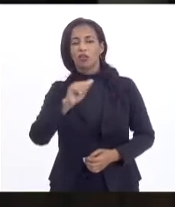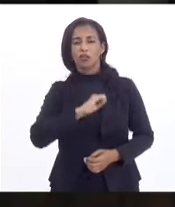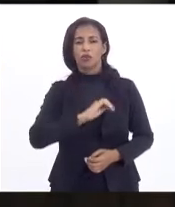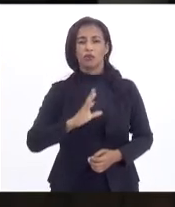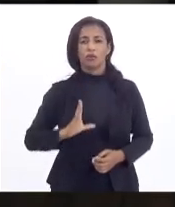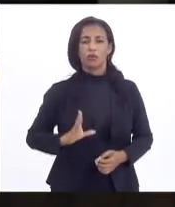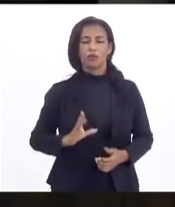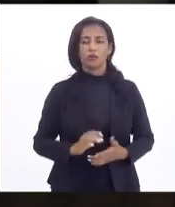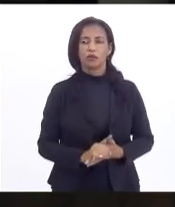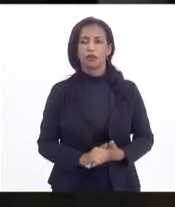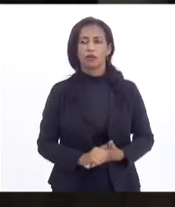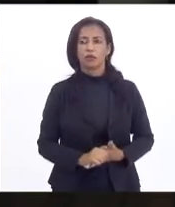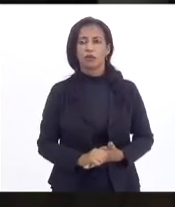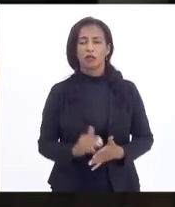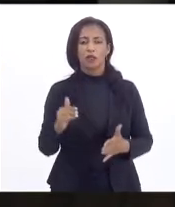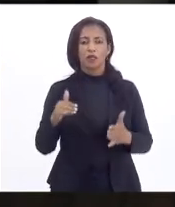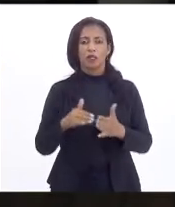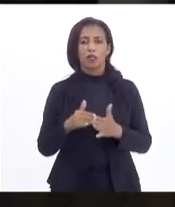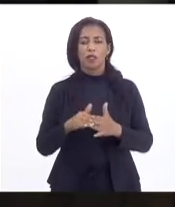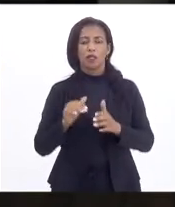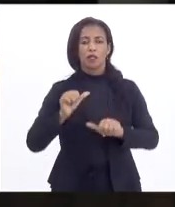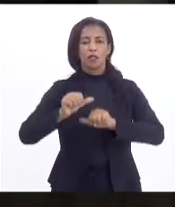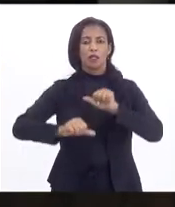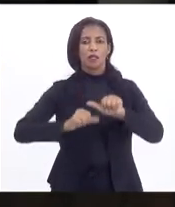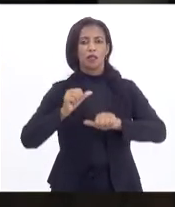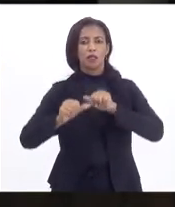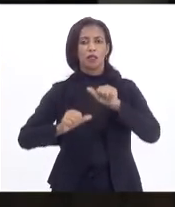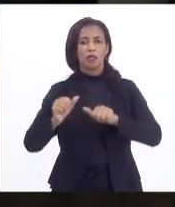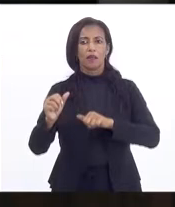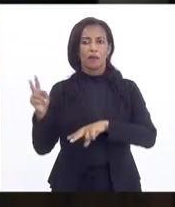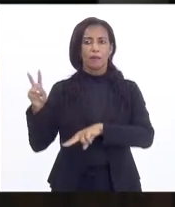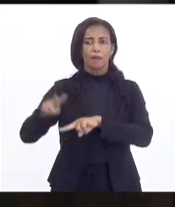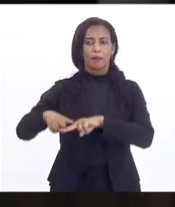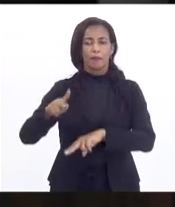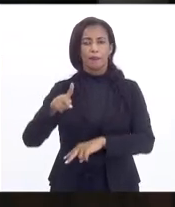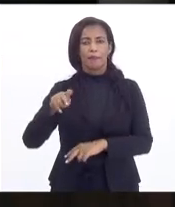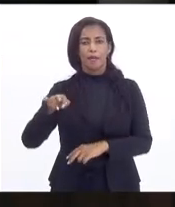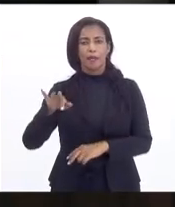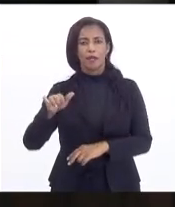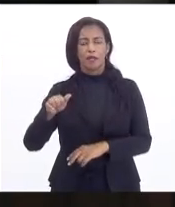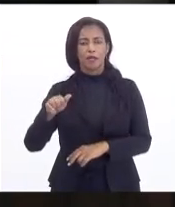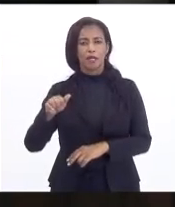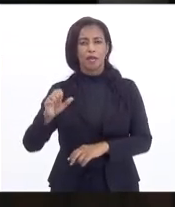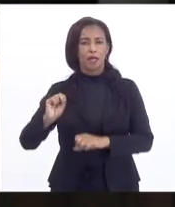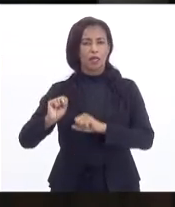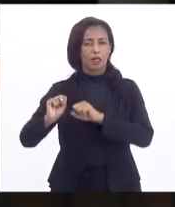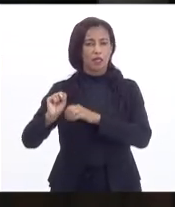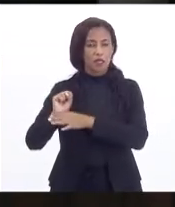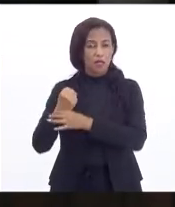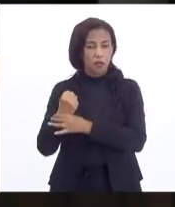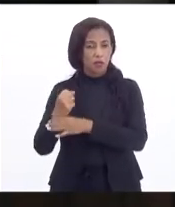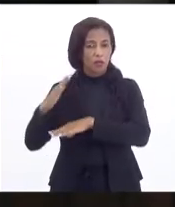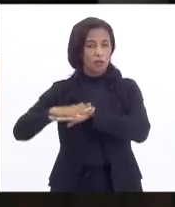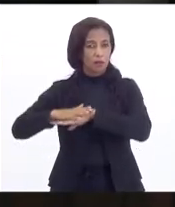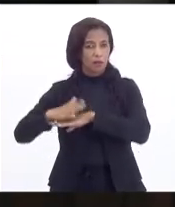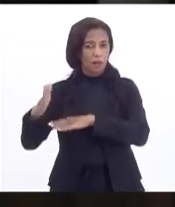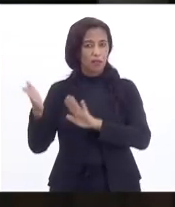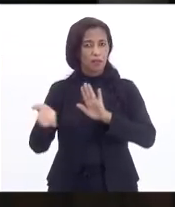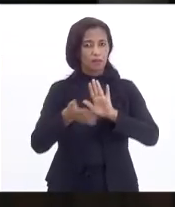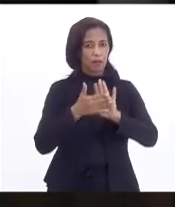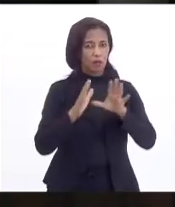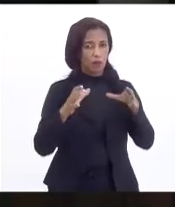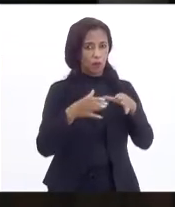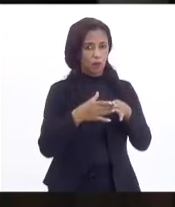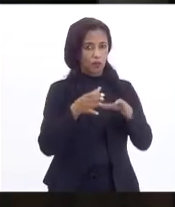Siciliano, que limita e transforma o complexo penitenciário de Japeri em área de segurança máxima da outras providências. Pareceres da Comissão de